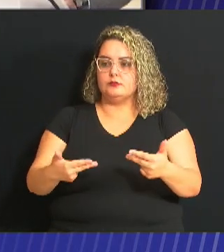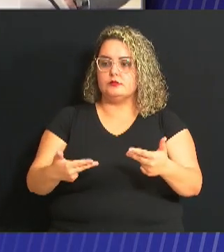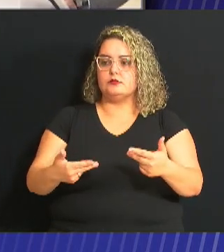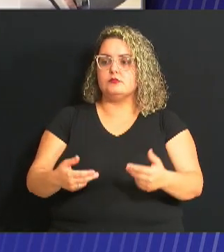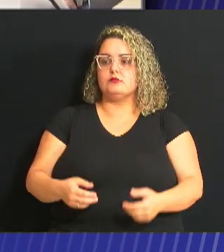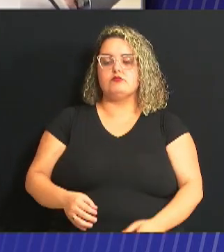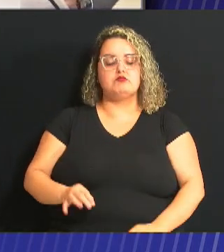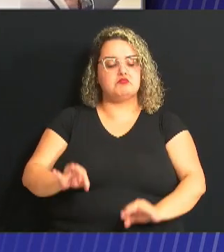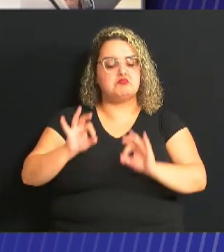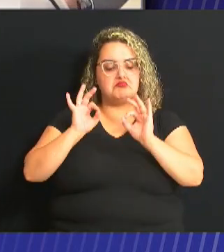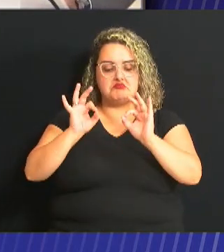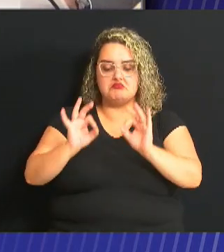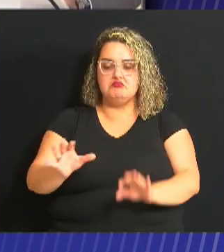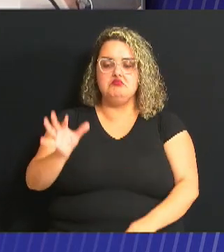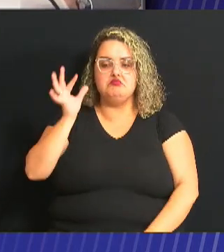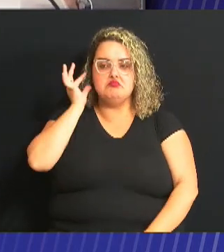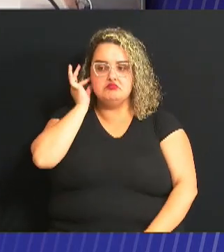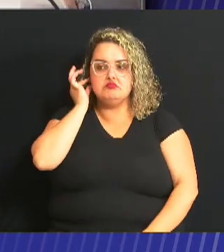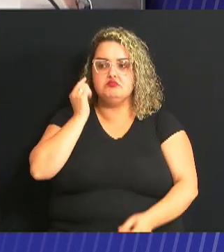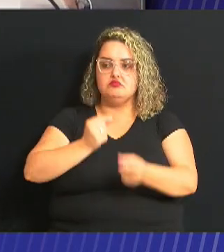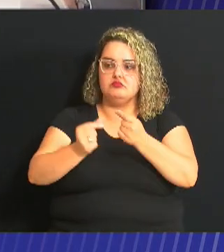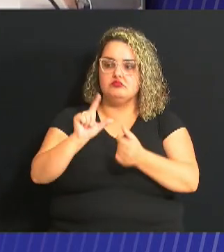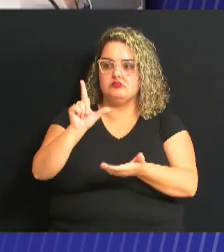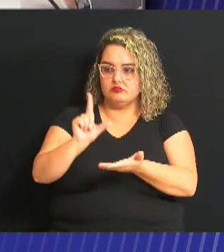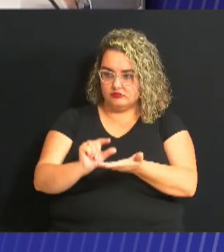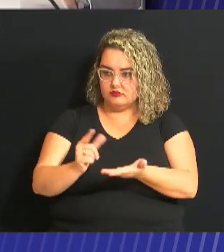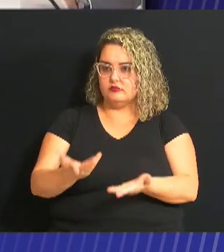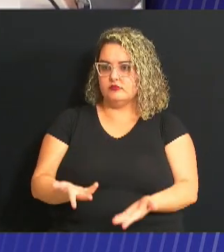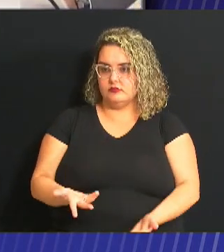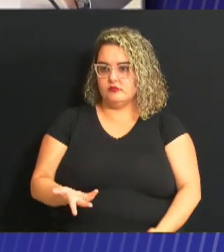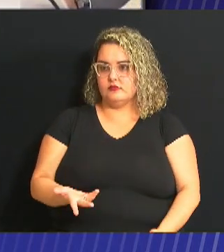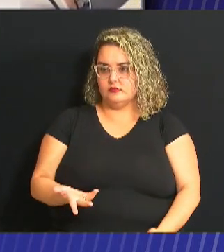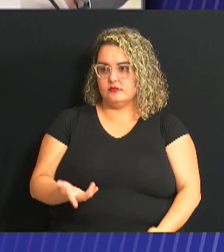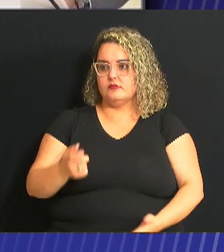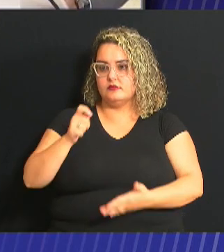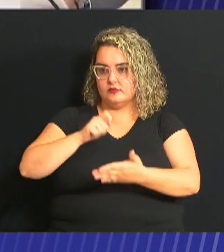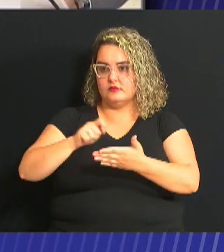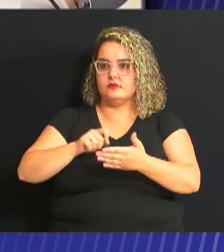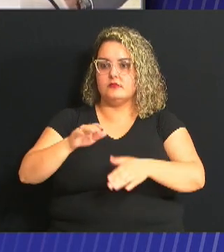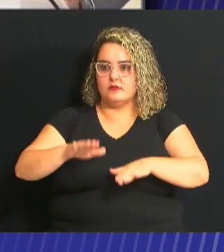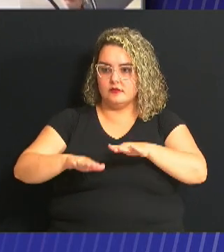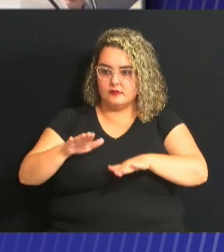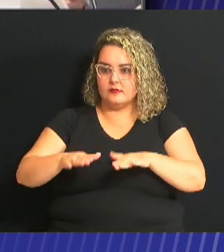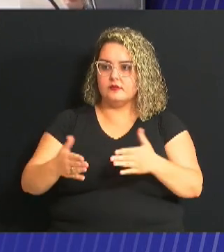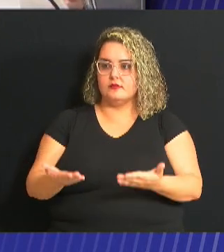de custos bem reduzidos. Está escrito aqui que muitas vezes